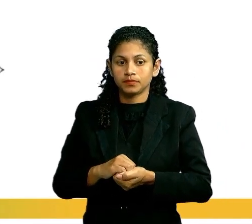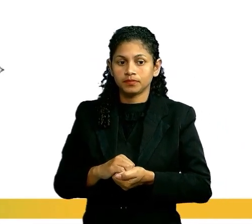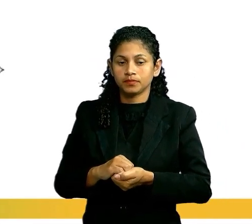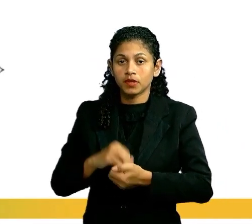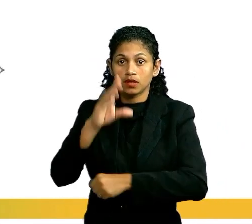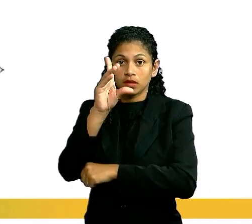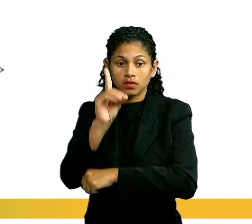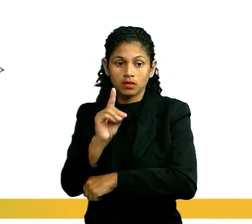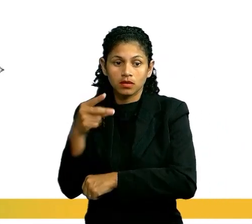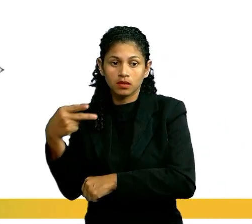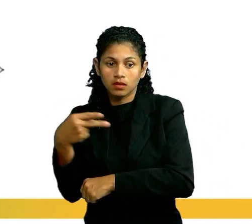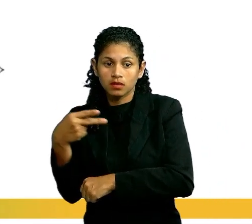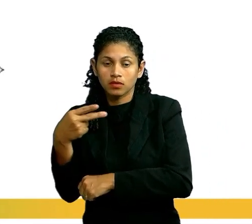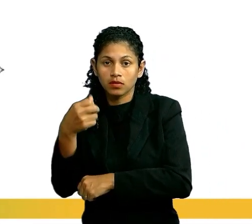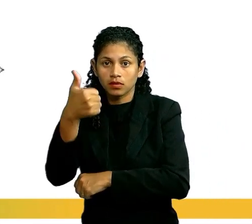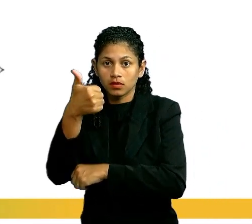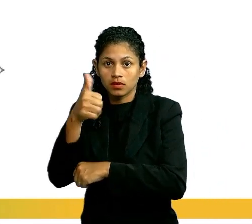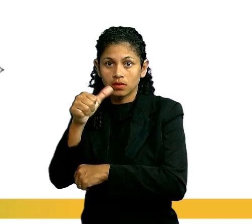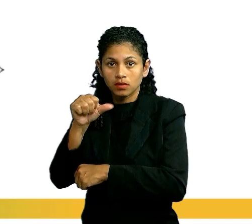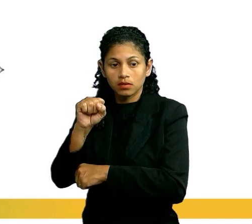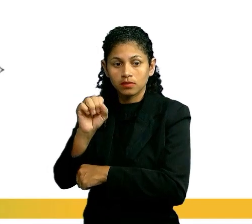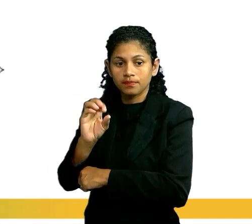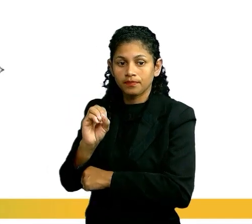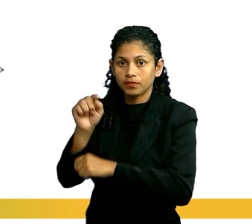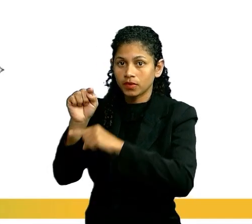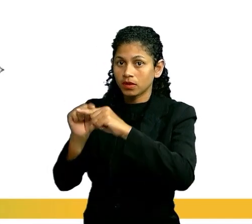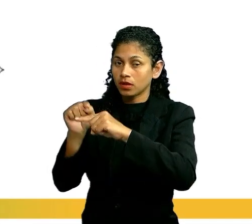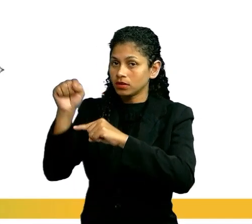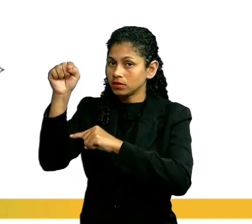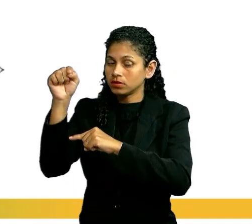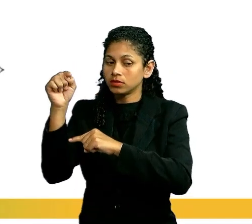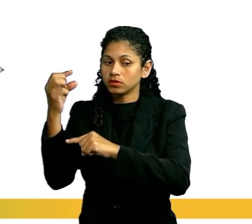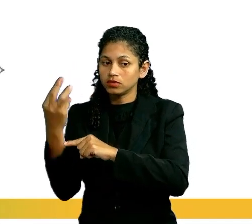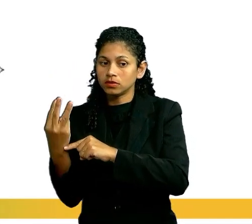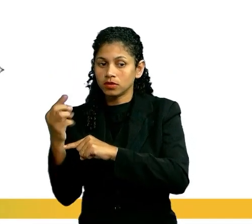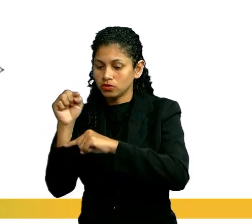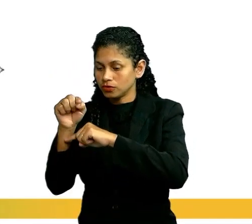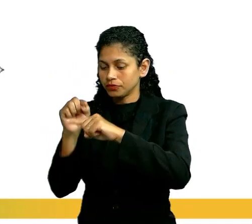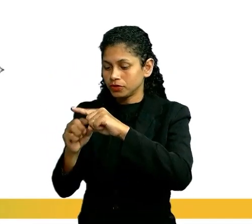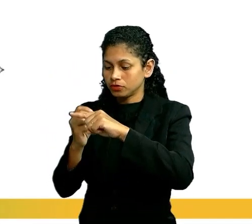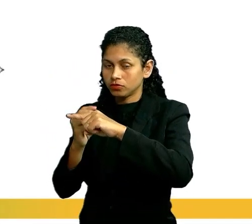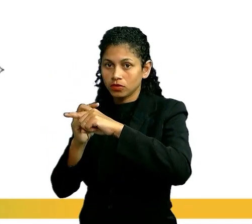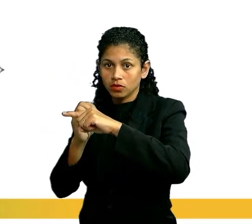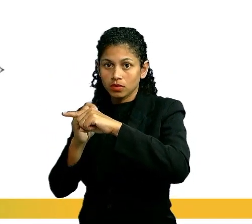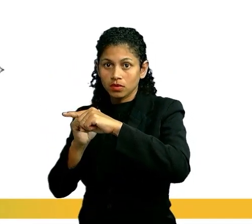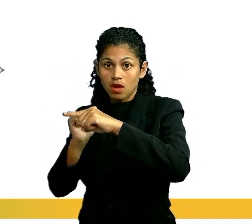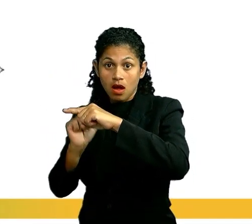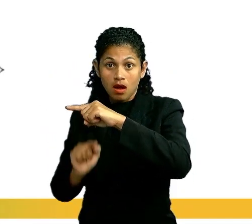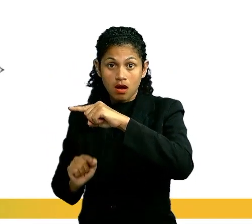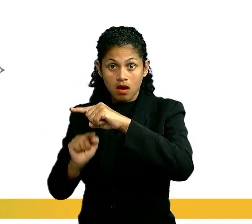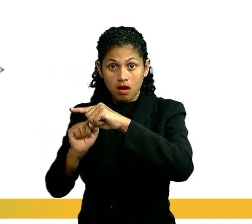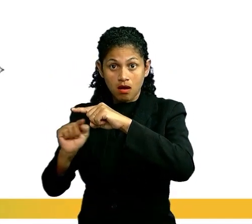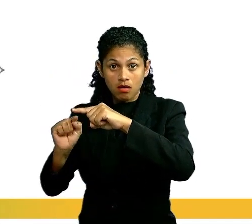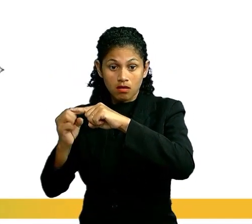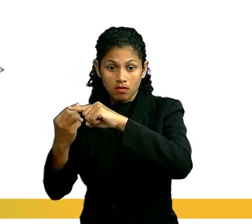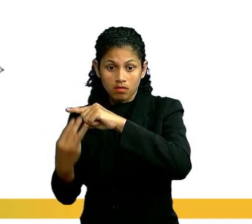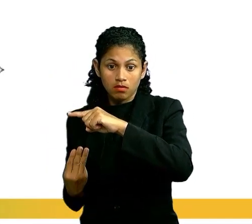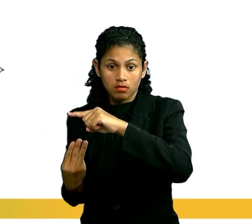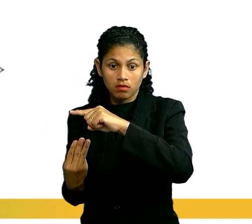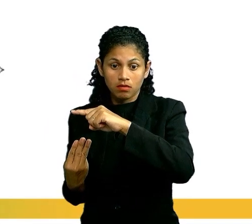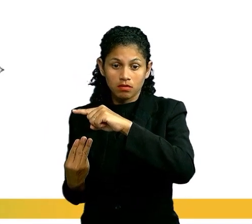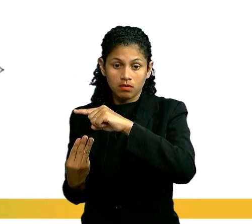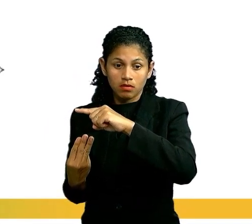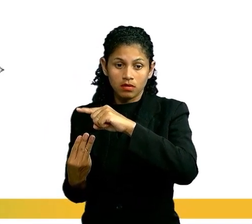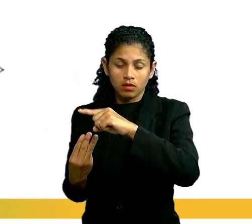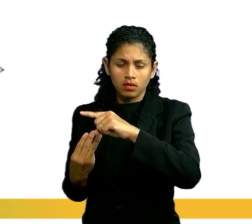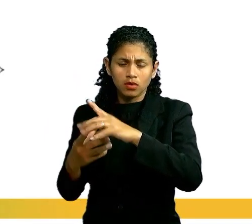dá 180 raiz de 3. E o raiz de 3 que está multiplicando passa o quê? Dividindo. Se eu cancelar aqui,